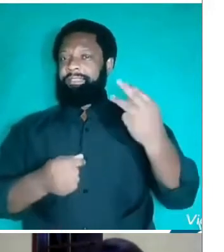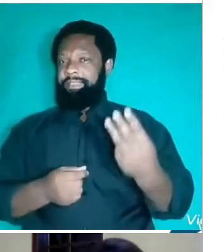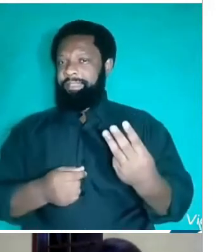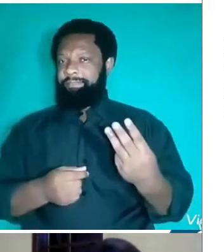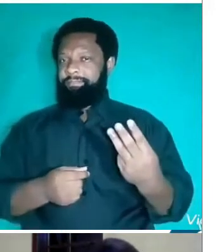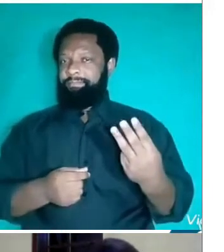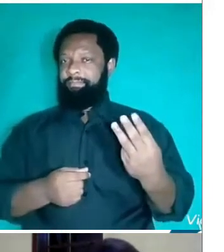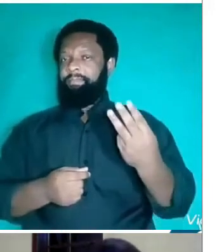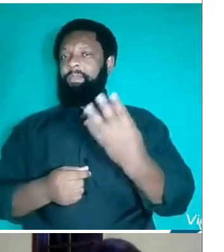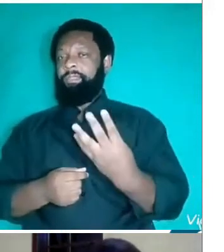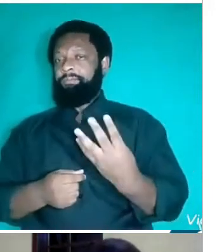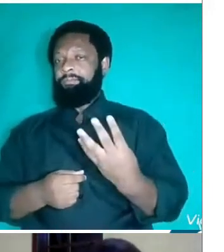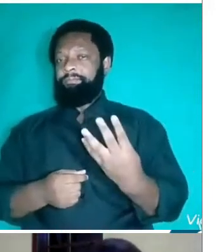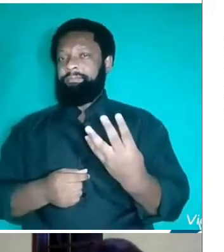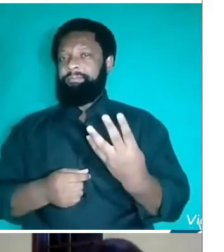3,